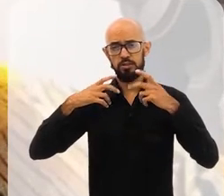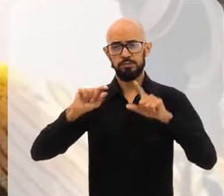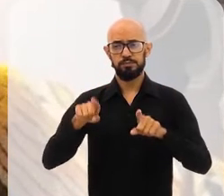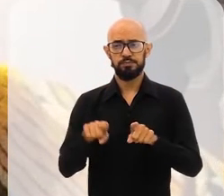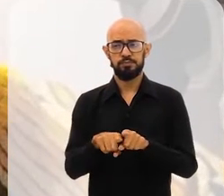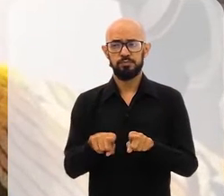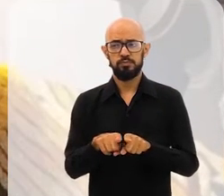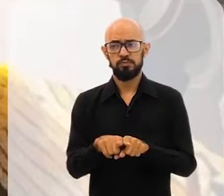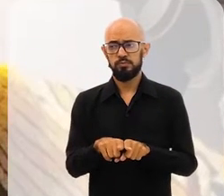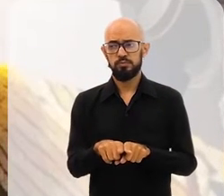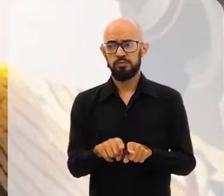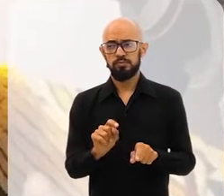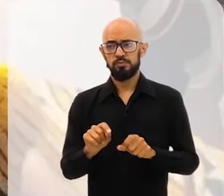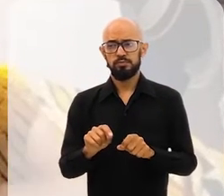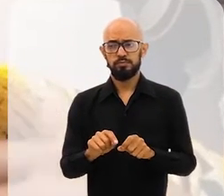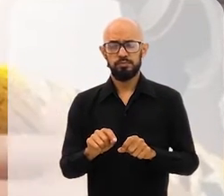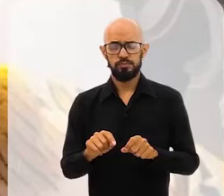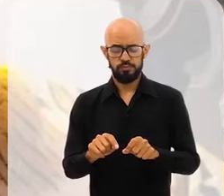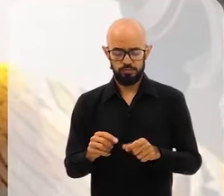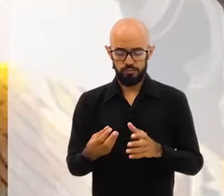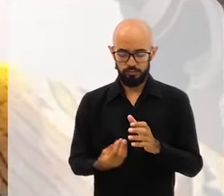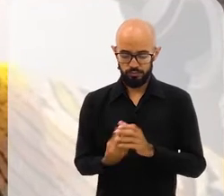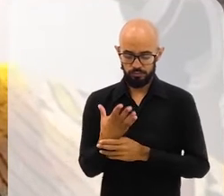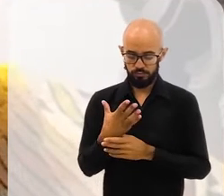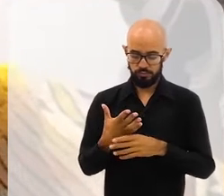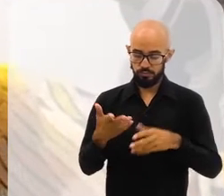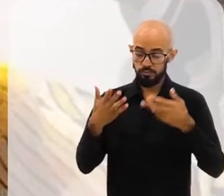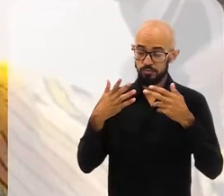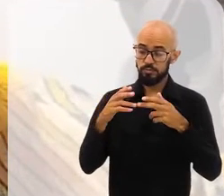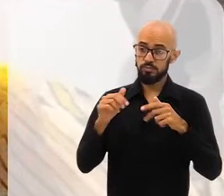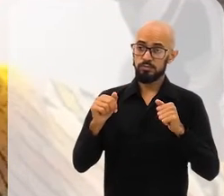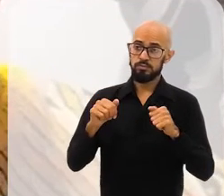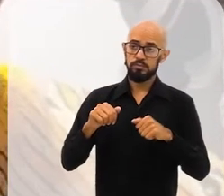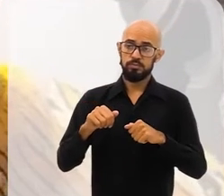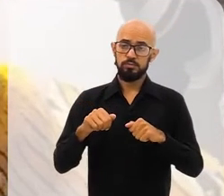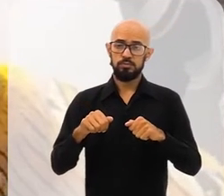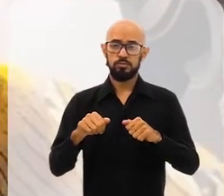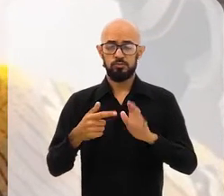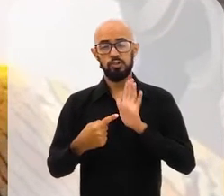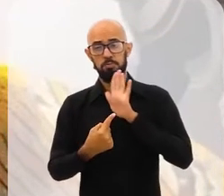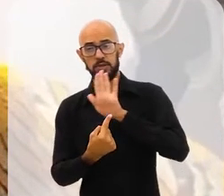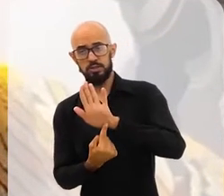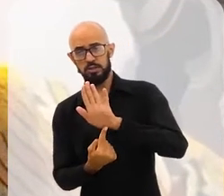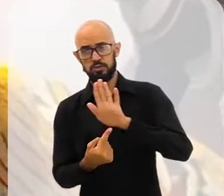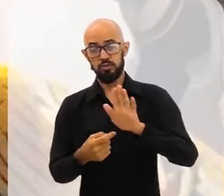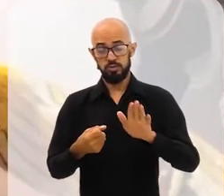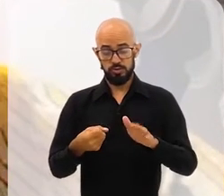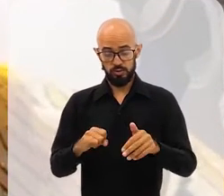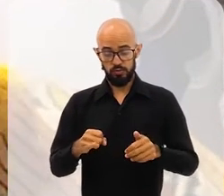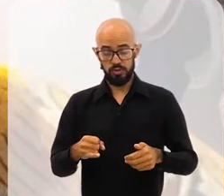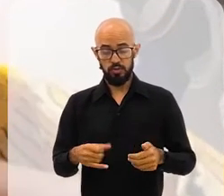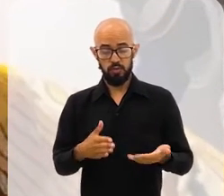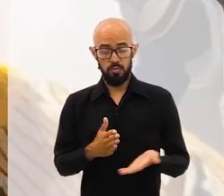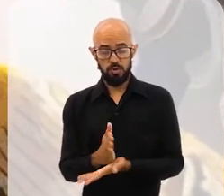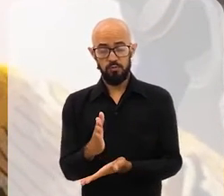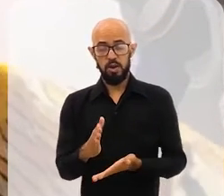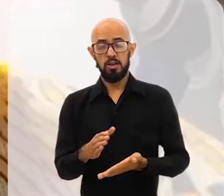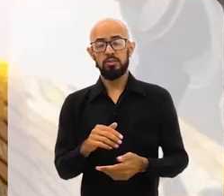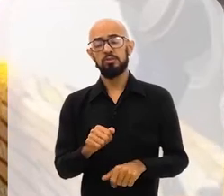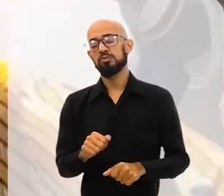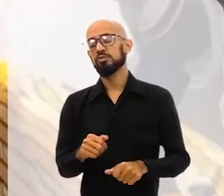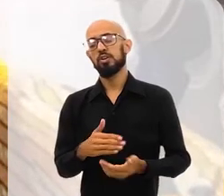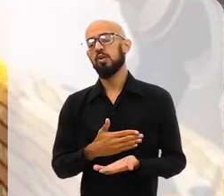teatro e montagem dos espetáculos depois um teste se você é aprovado você entra